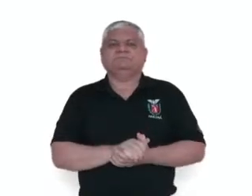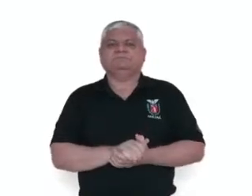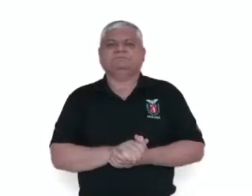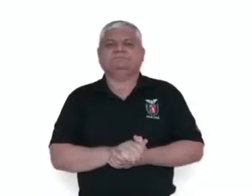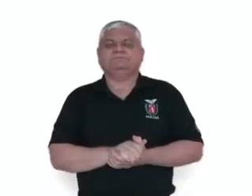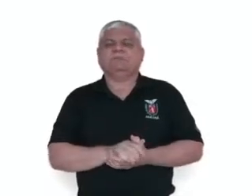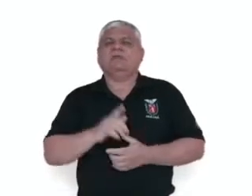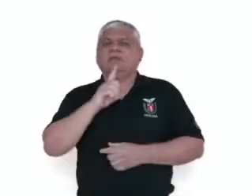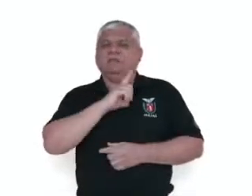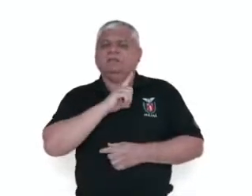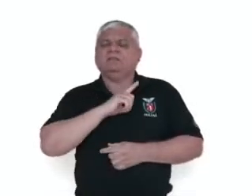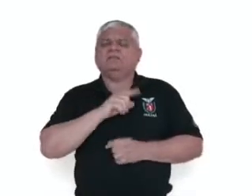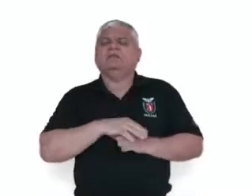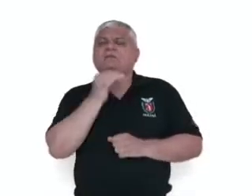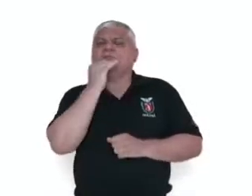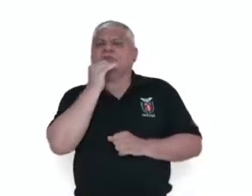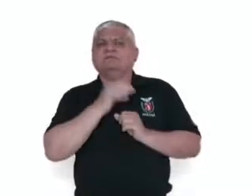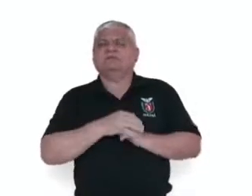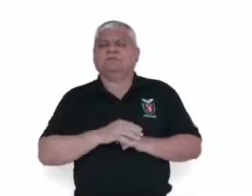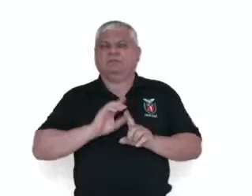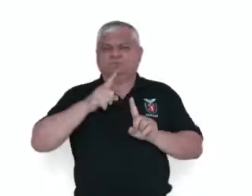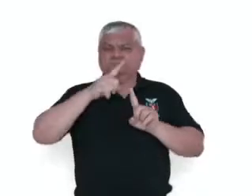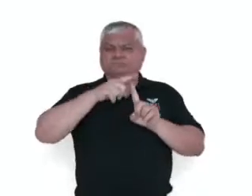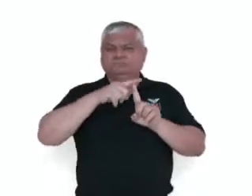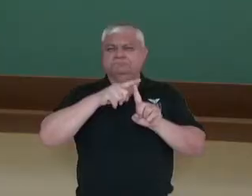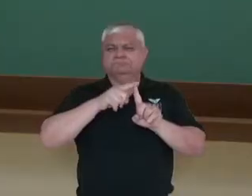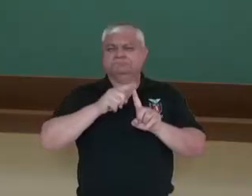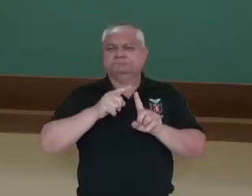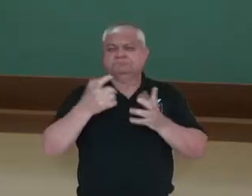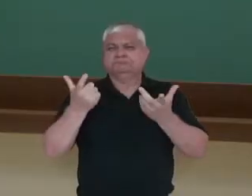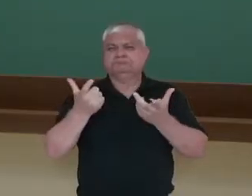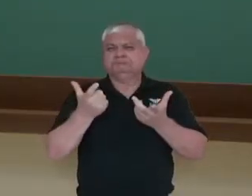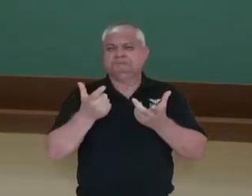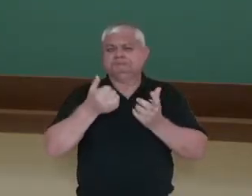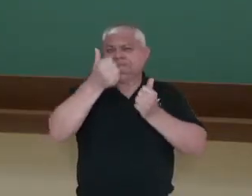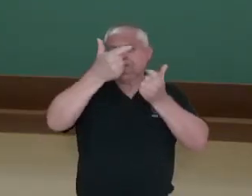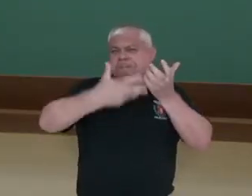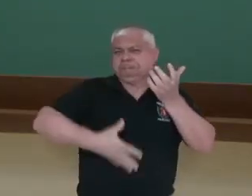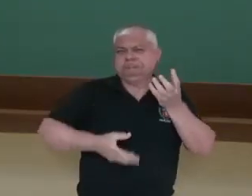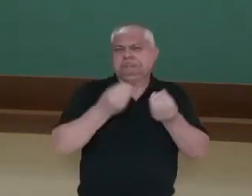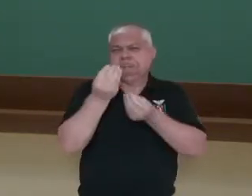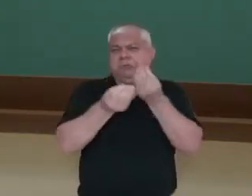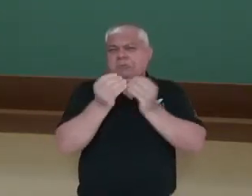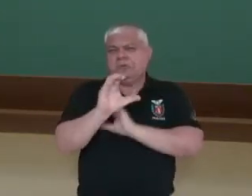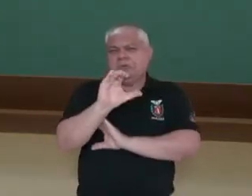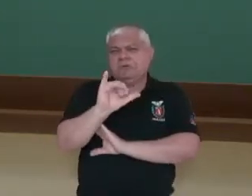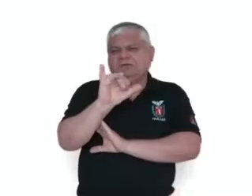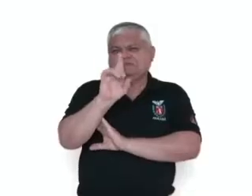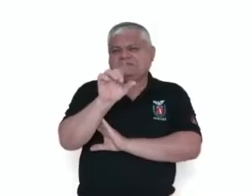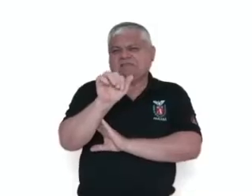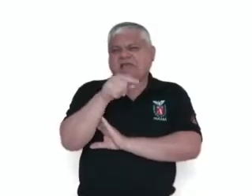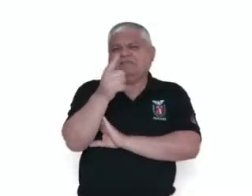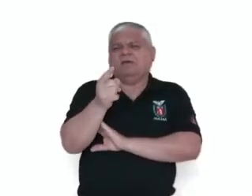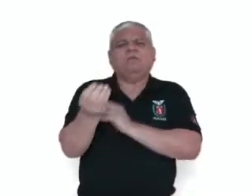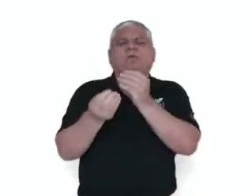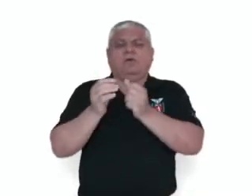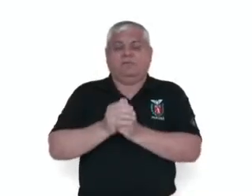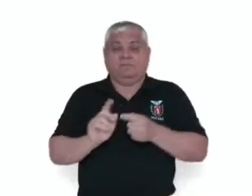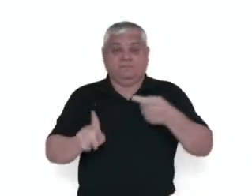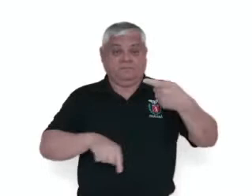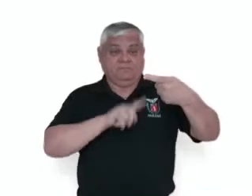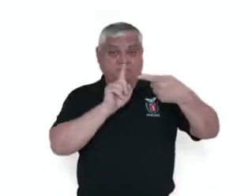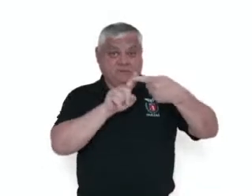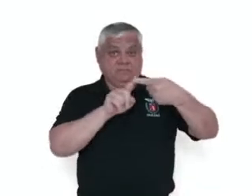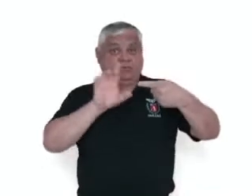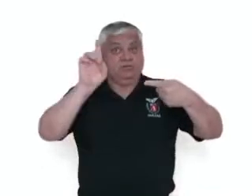Existe uma tipologia de Marshall muito importante para compreender o que é ser um cidadão. Primeiro surgiram os direitos civis, que